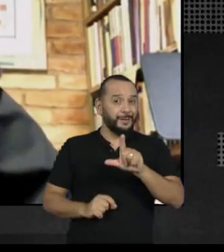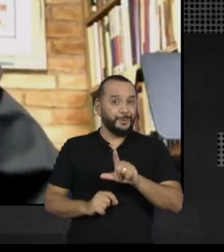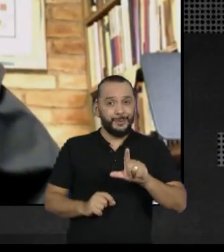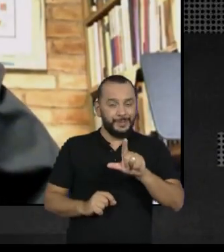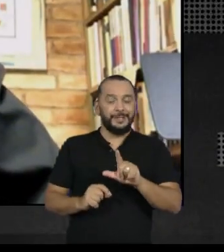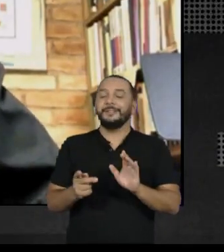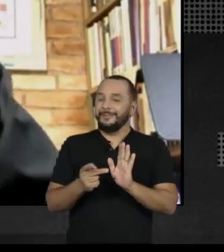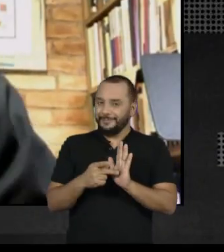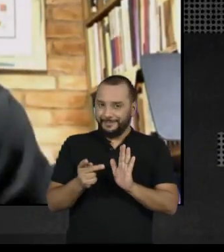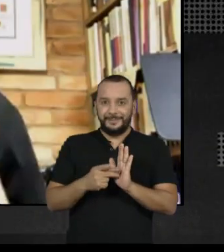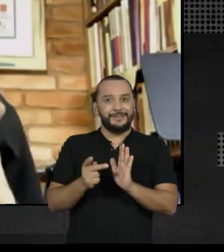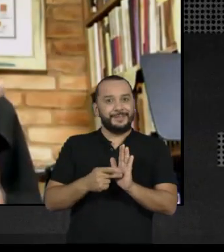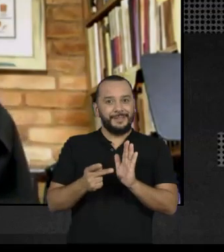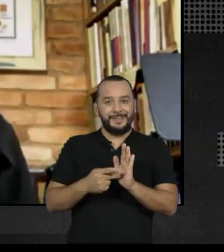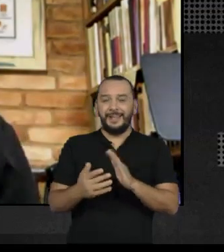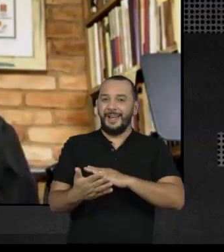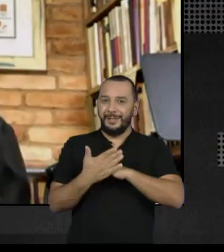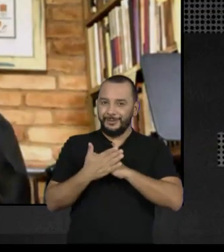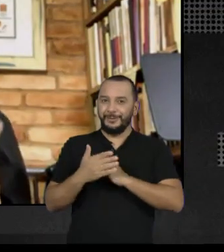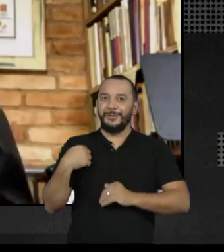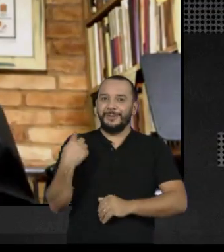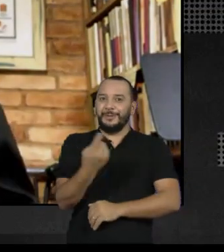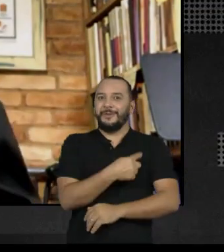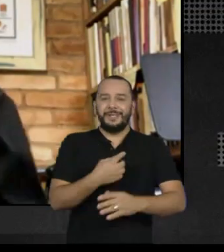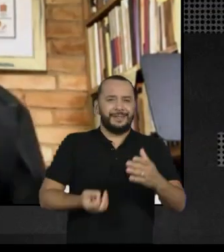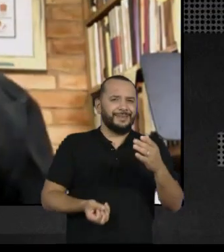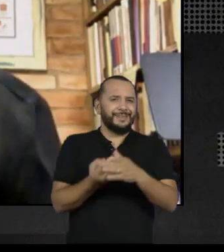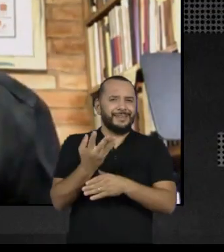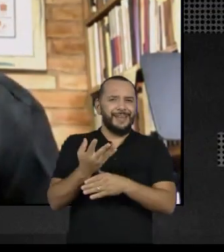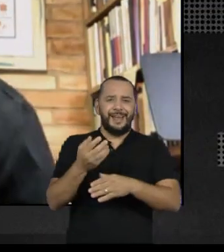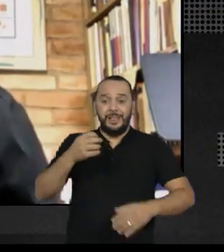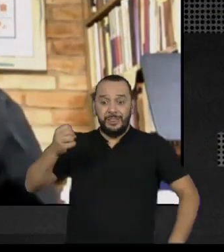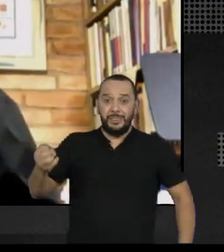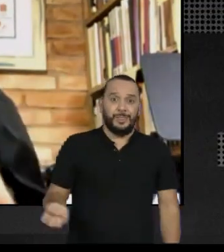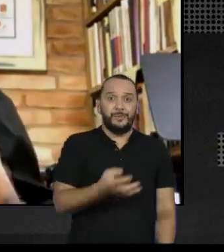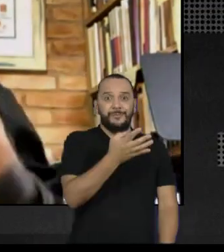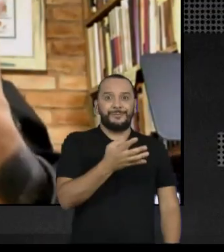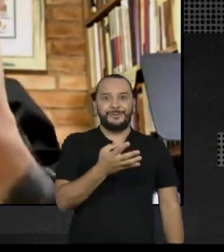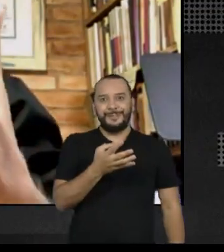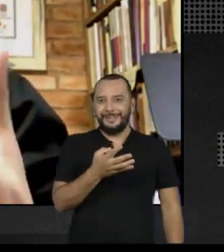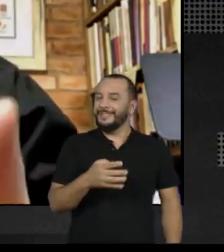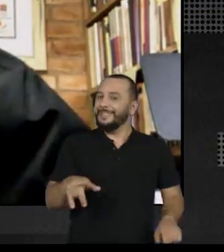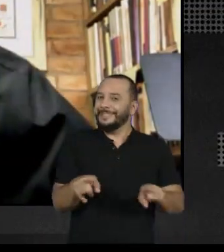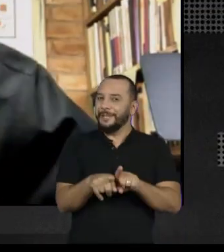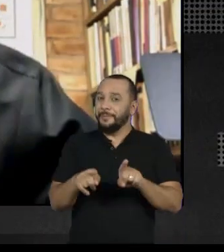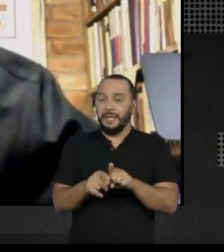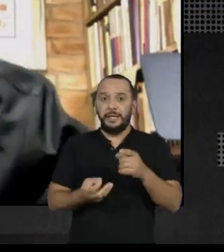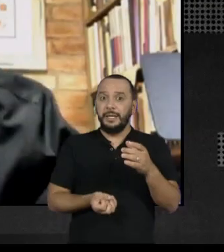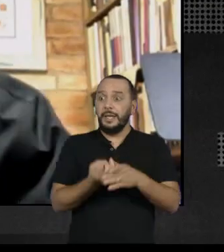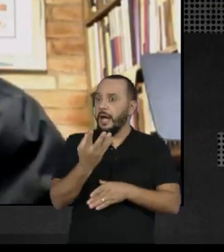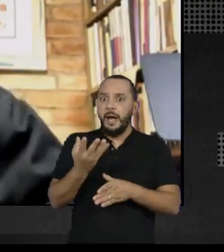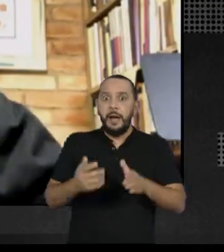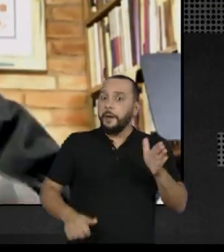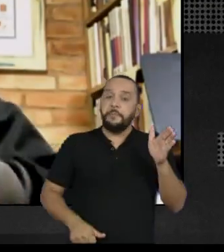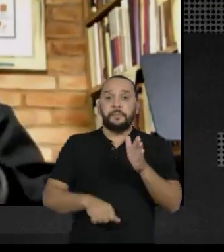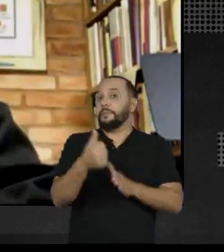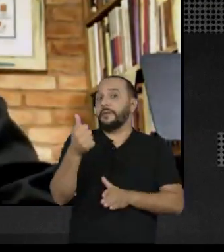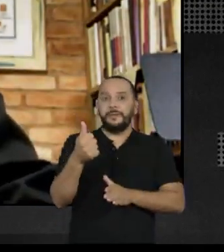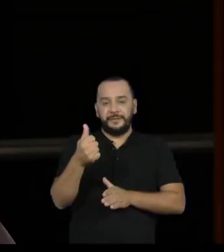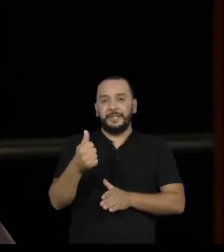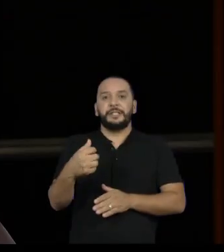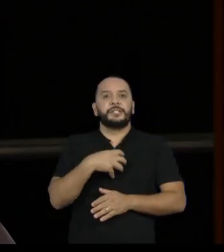que nós passávamos, ele atrás da mesinha, tomando o seu guaraná, esse era um dos assuntos, né? O